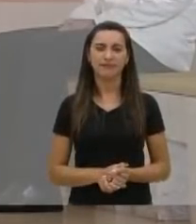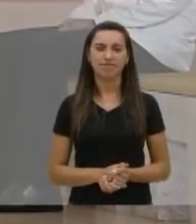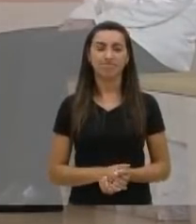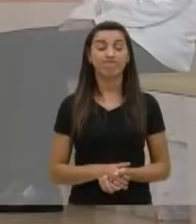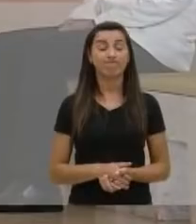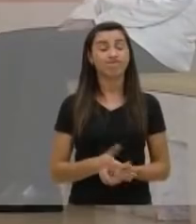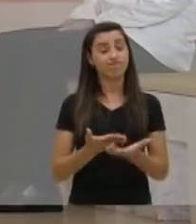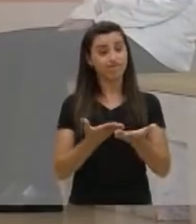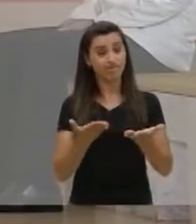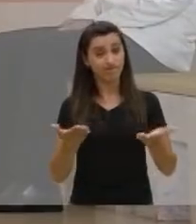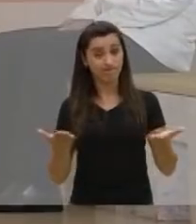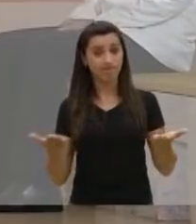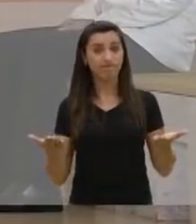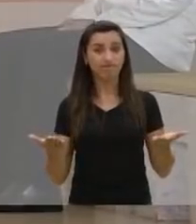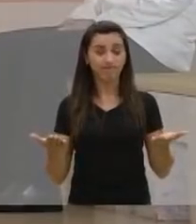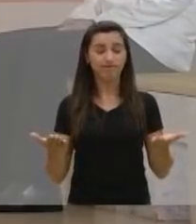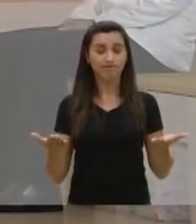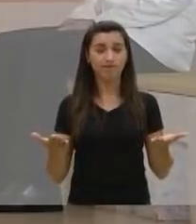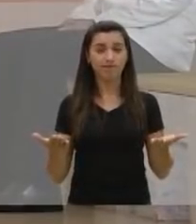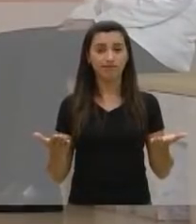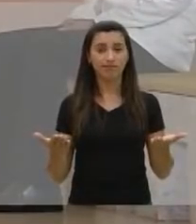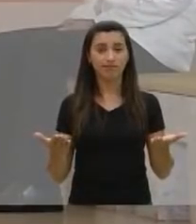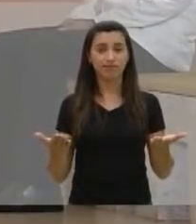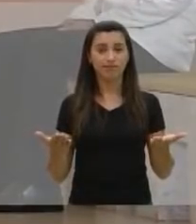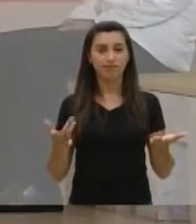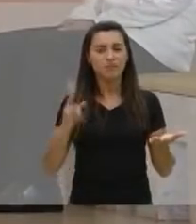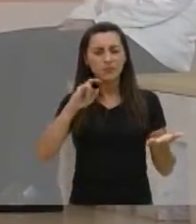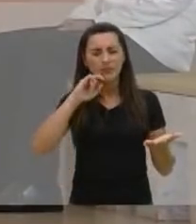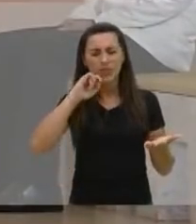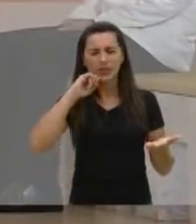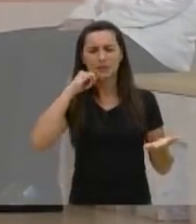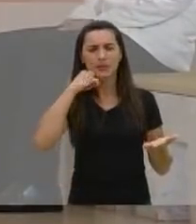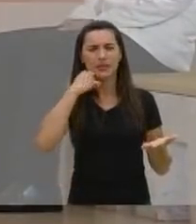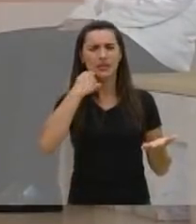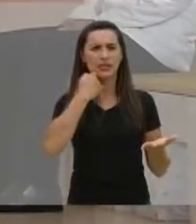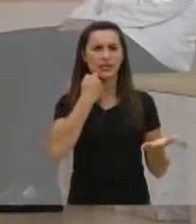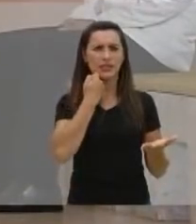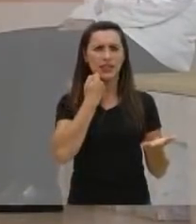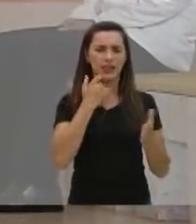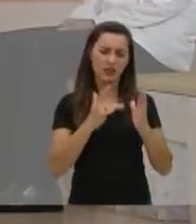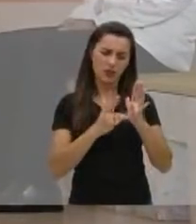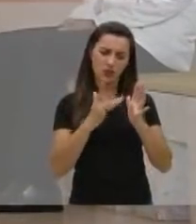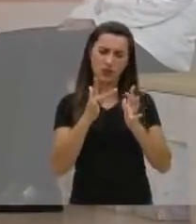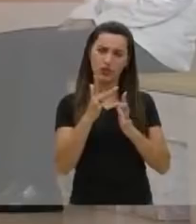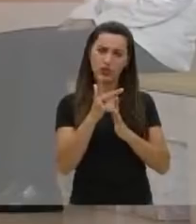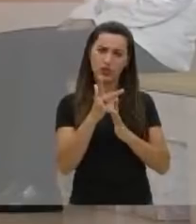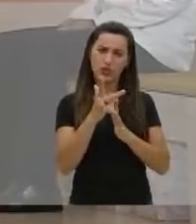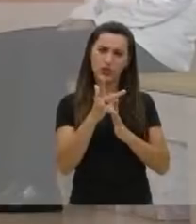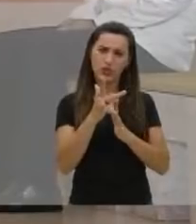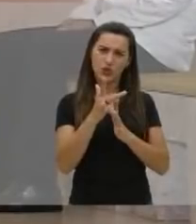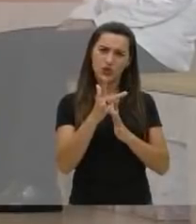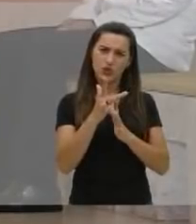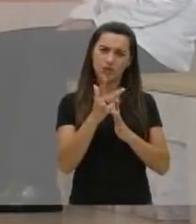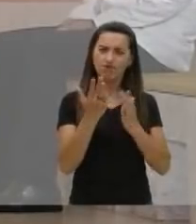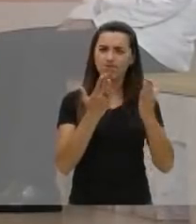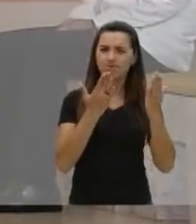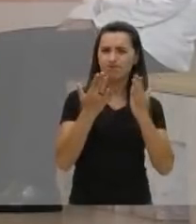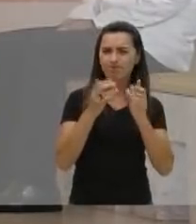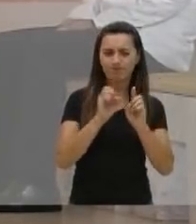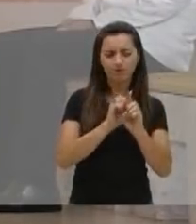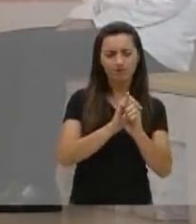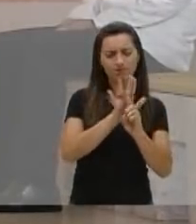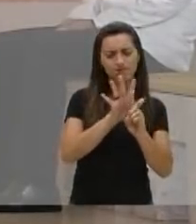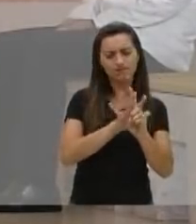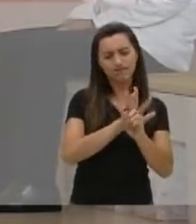é exatamente diante deste mistério do Cristo que é grão de trigo, que nós